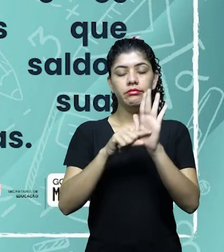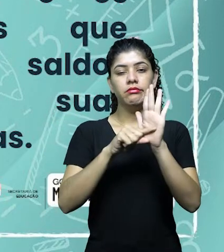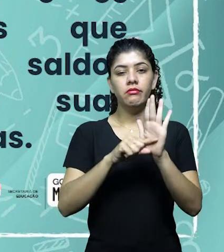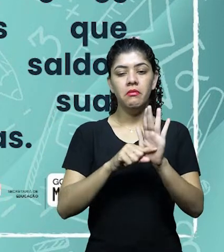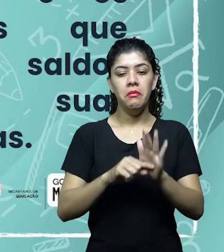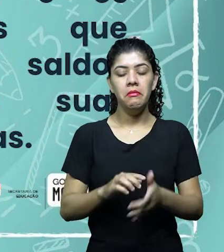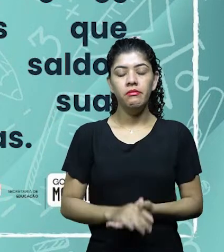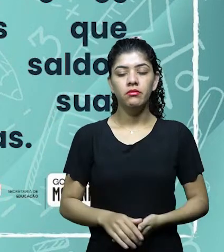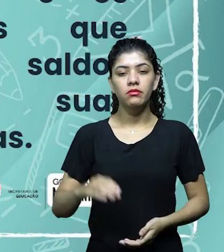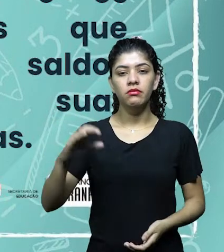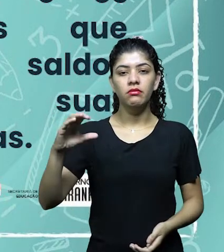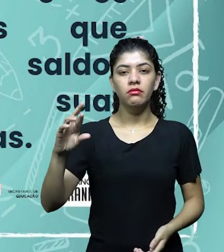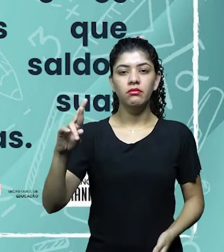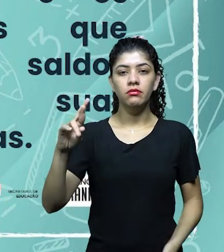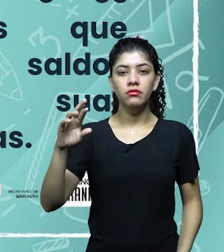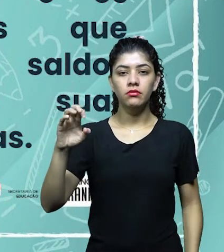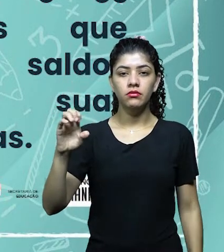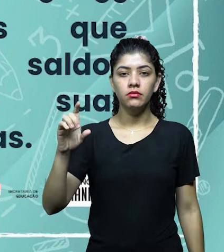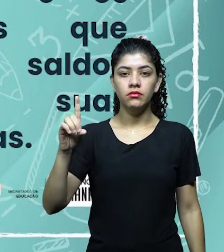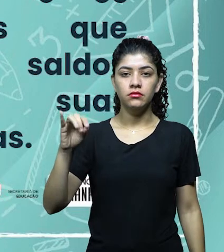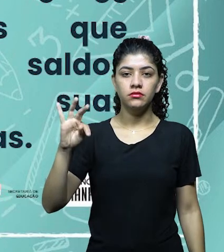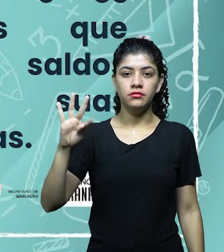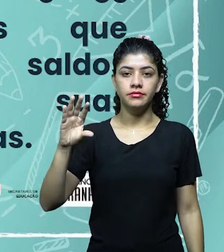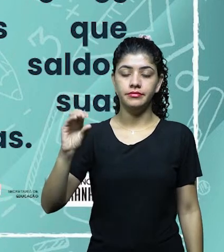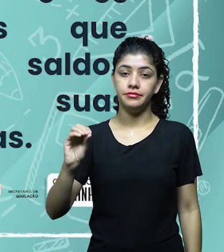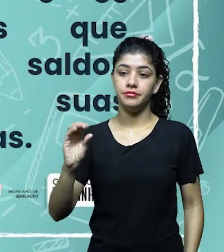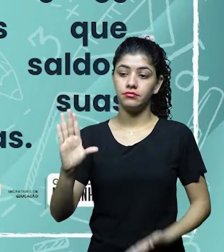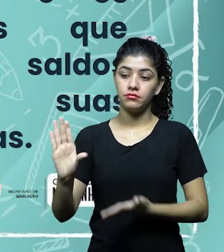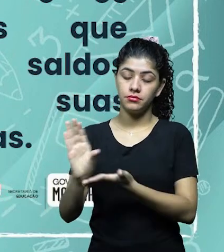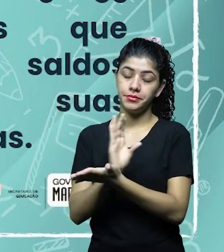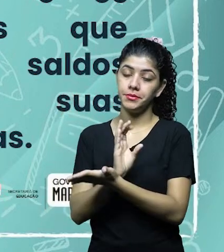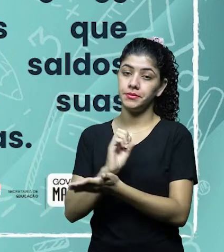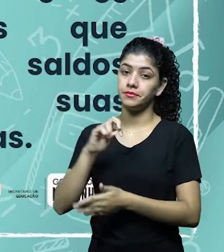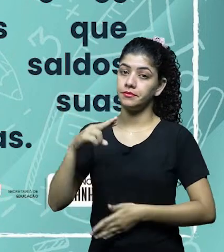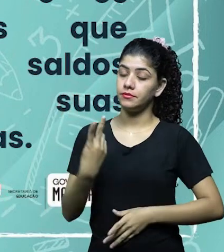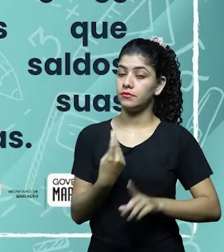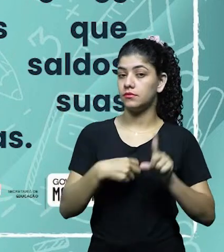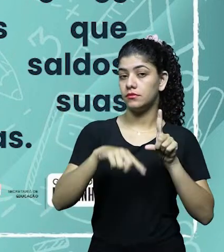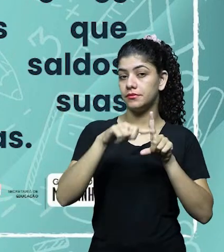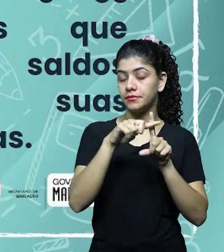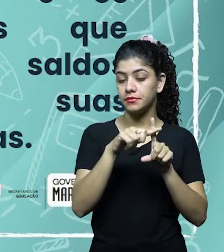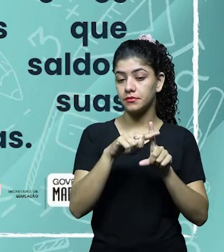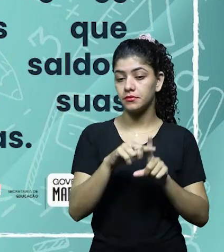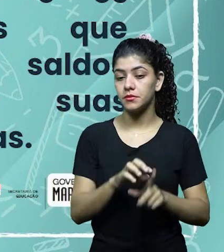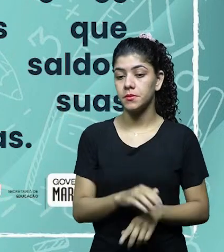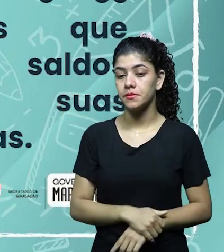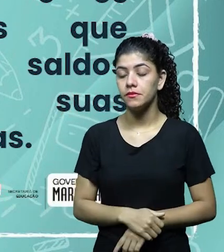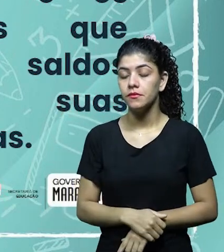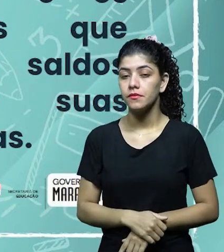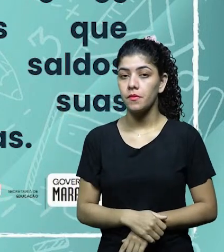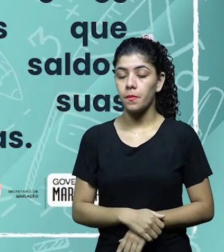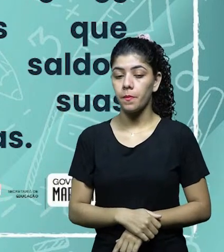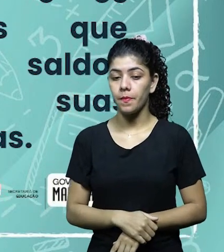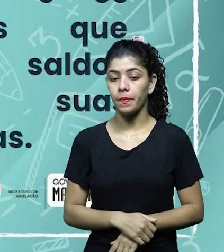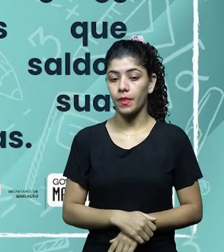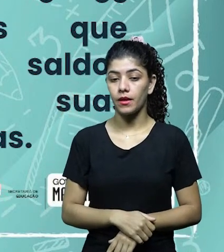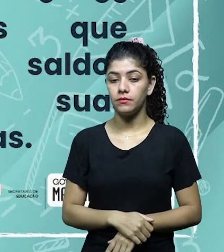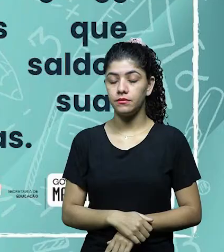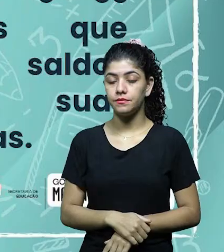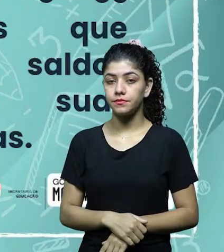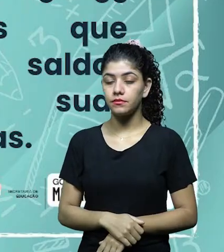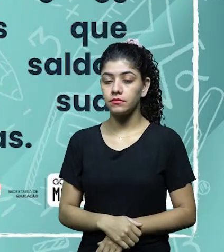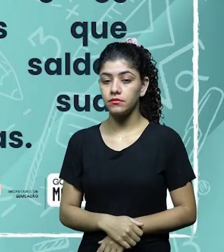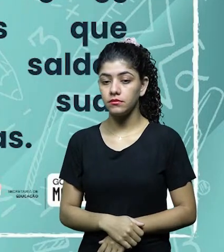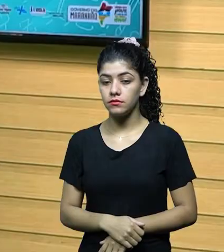saldo negativo. E os créditos, que são valores que entram ou saldos positivos de suas